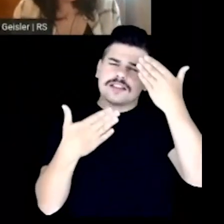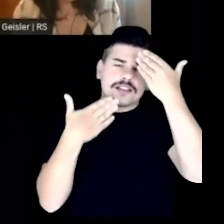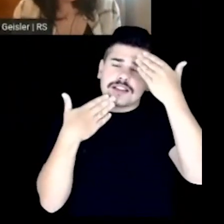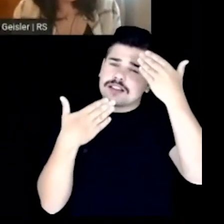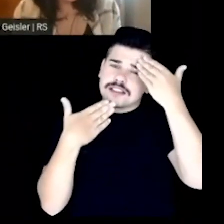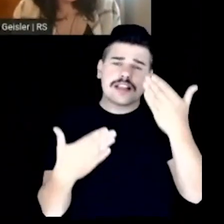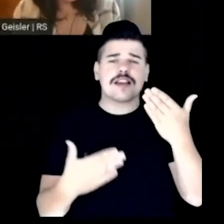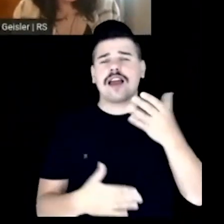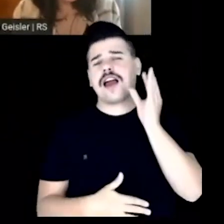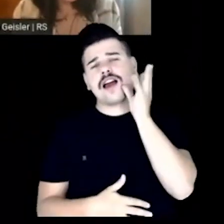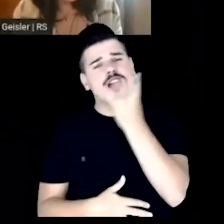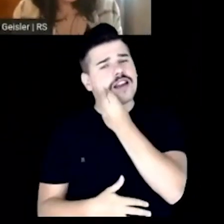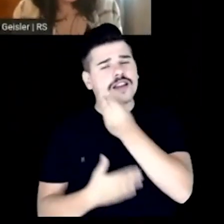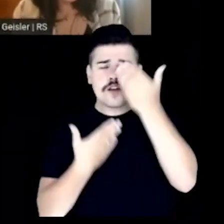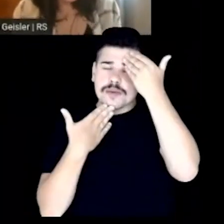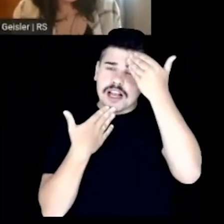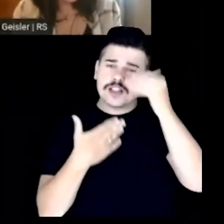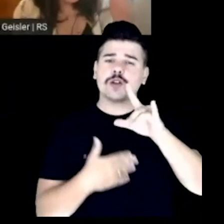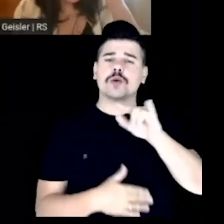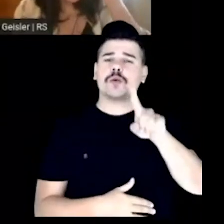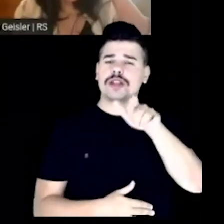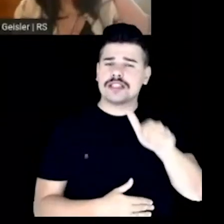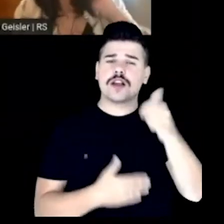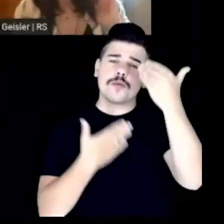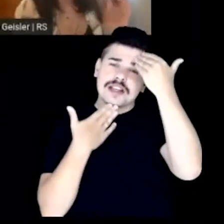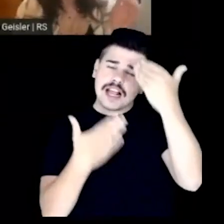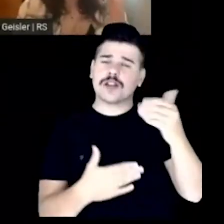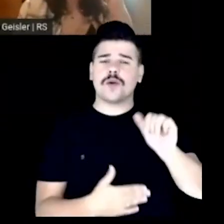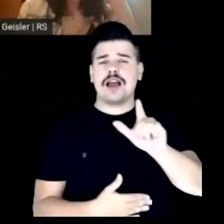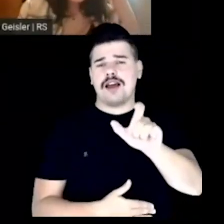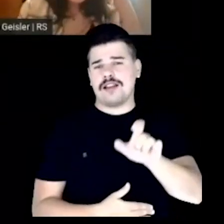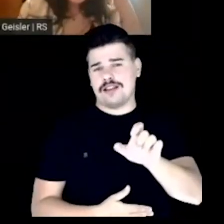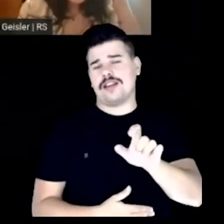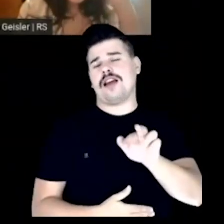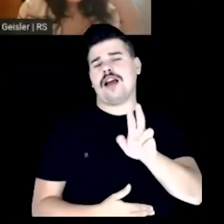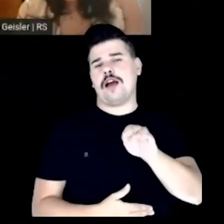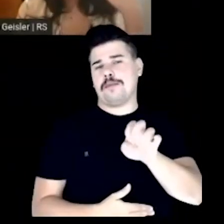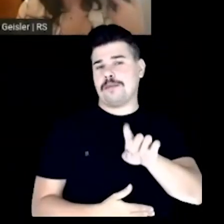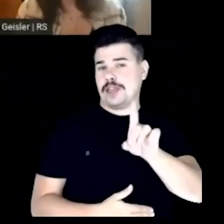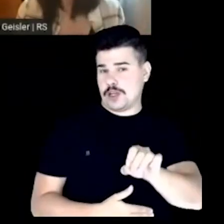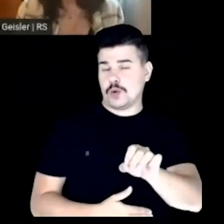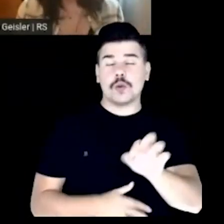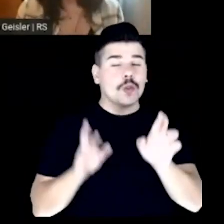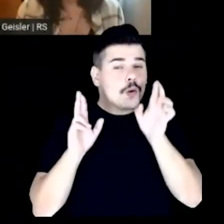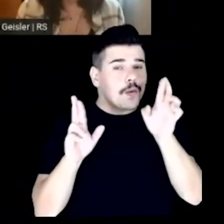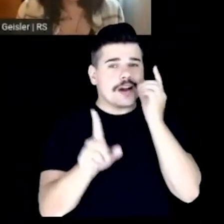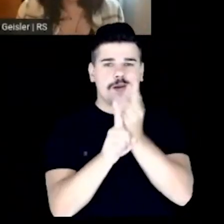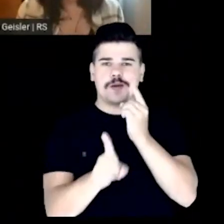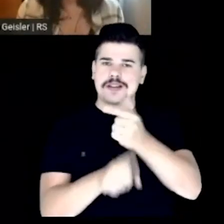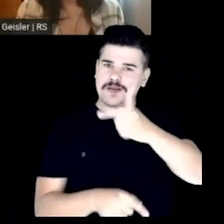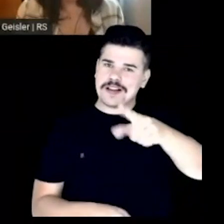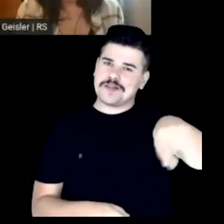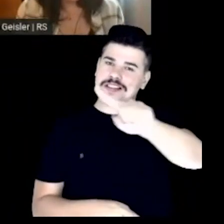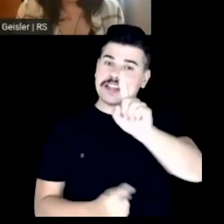Agradecer muito, muito, muito obrigado, Alê, muito obrigado, Luísa, muito obrigado, Alê Rabelo, enfim. Espero que a gente